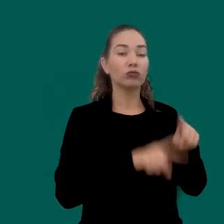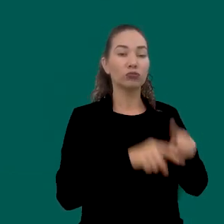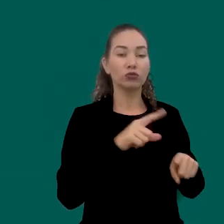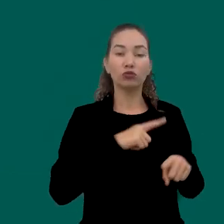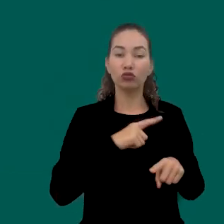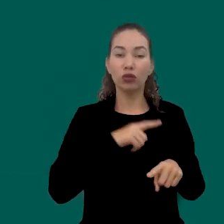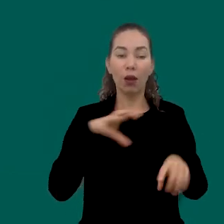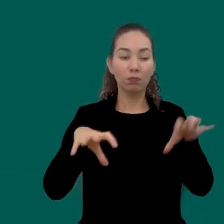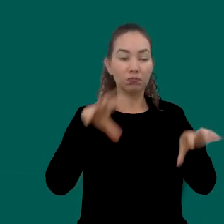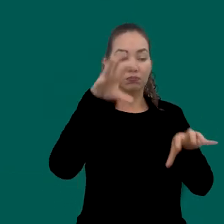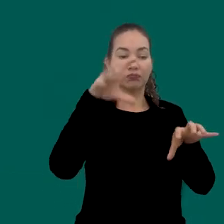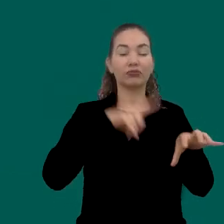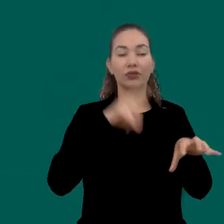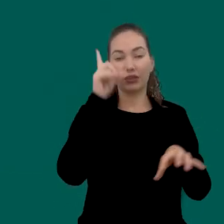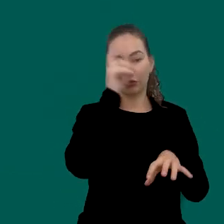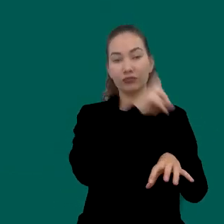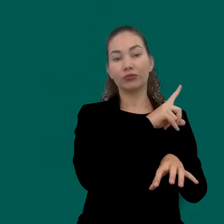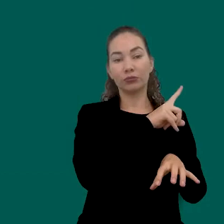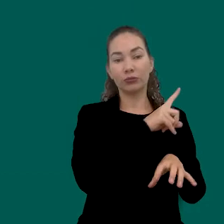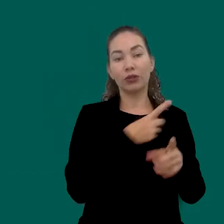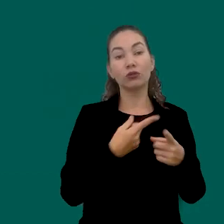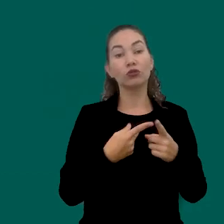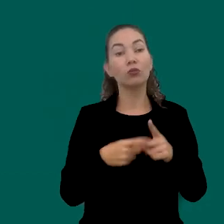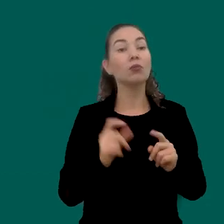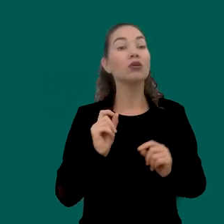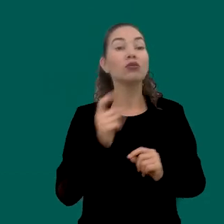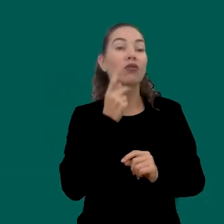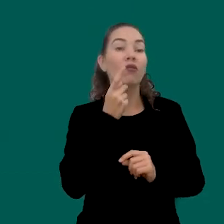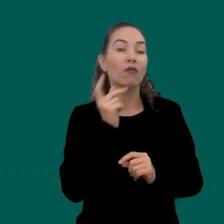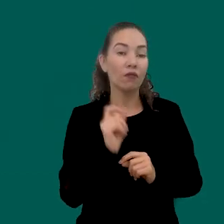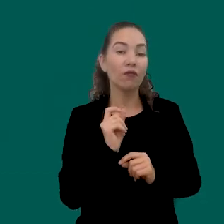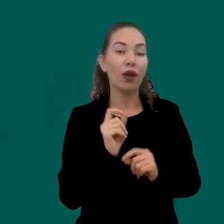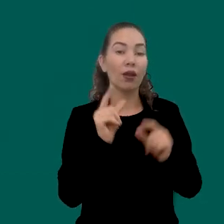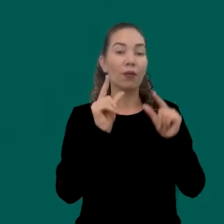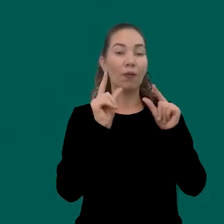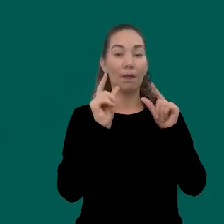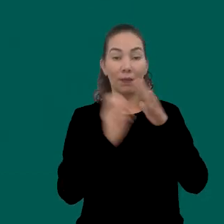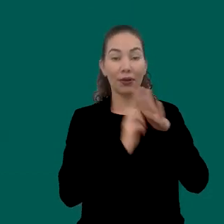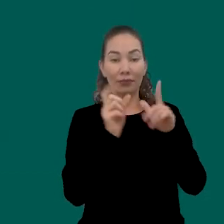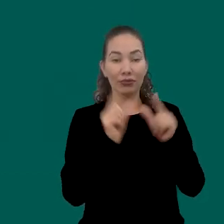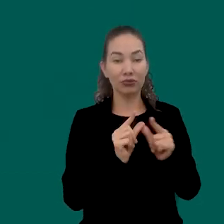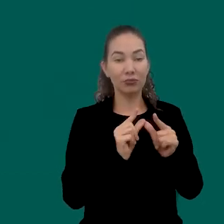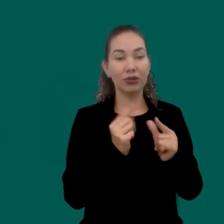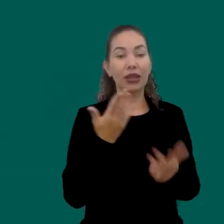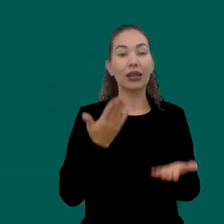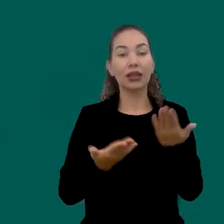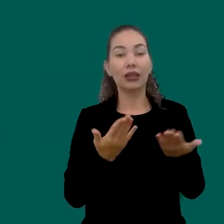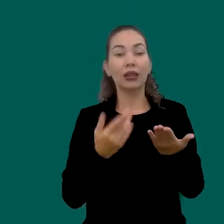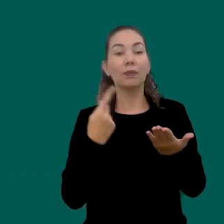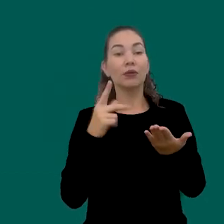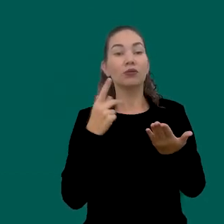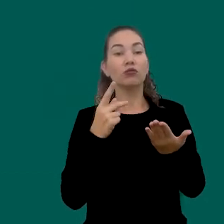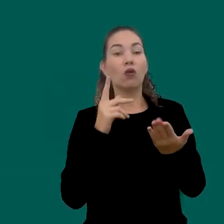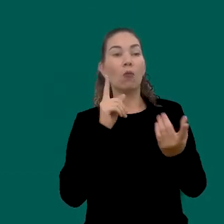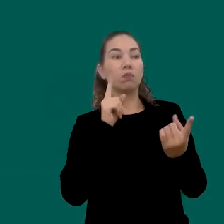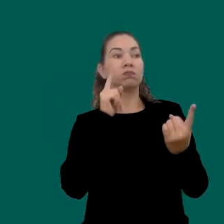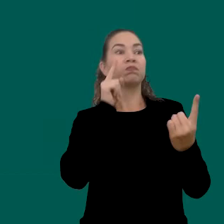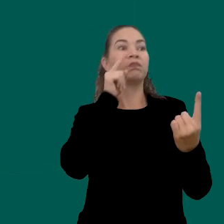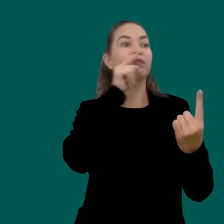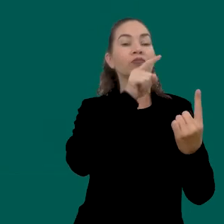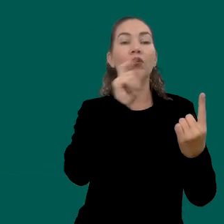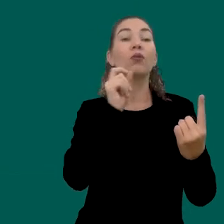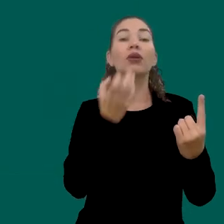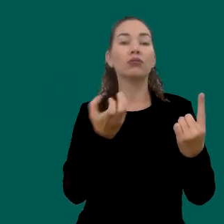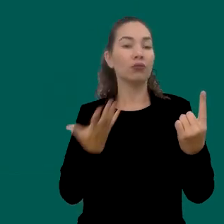isso. Essas redes, elas têm essa dificuldade. Mas o que eu sempre digo para o cara que ele é pequeno é assim, depende qual o tamanho da tua ambição, onde tu quer chegar